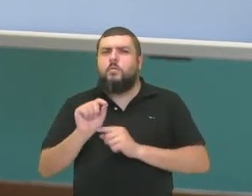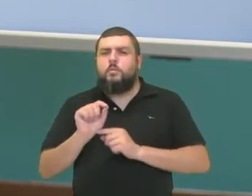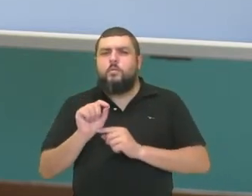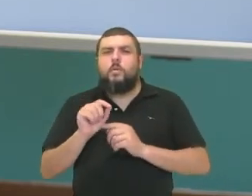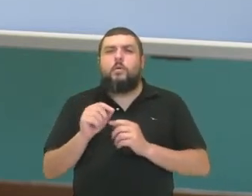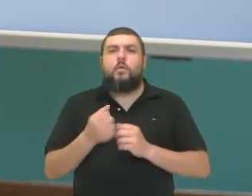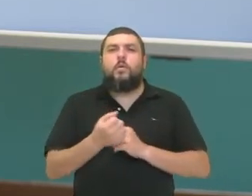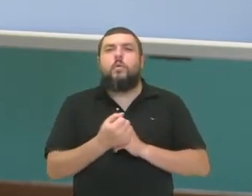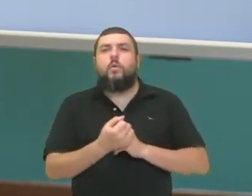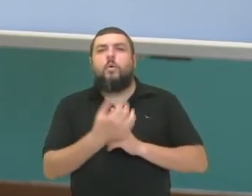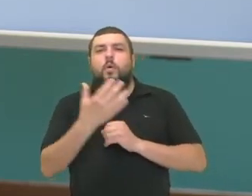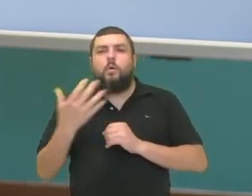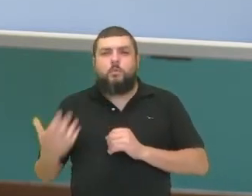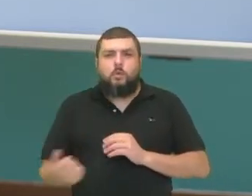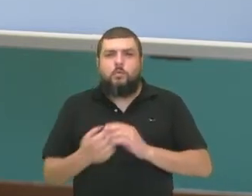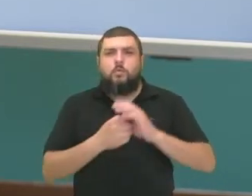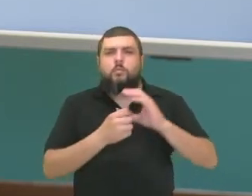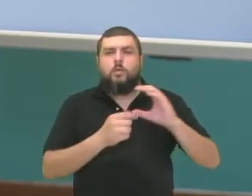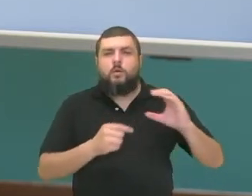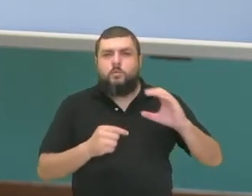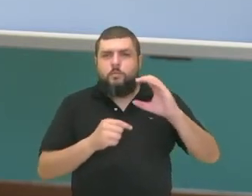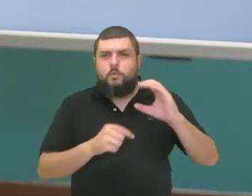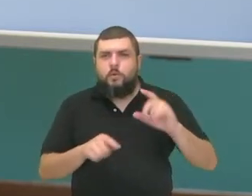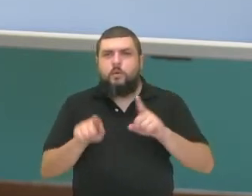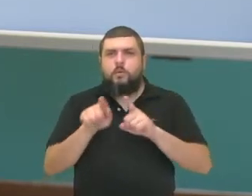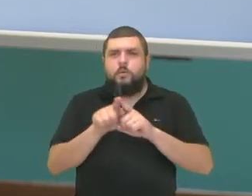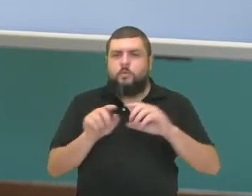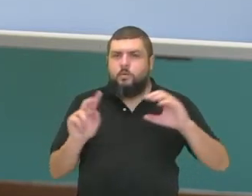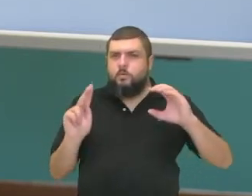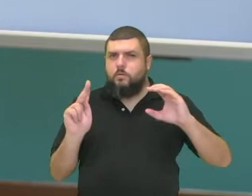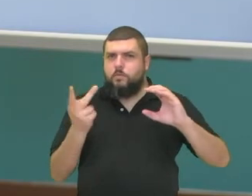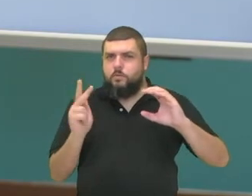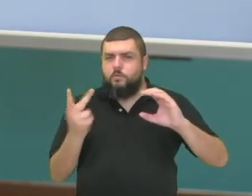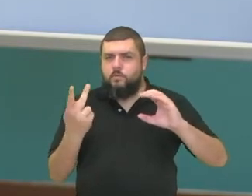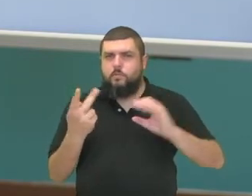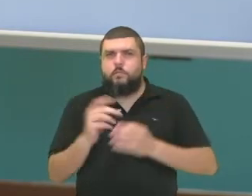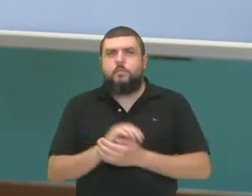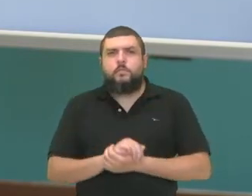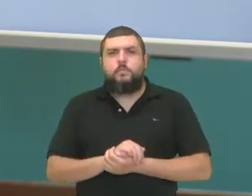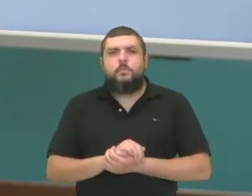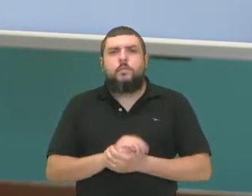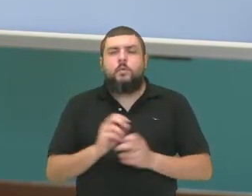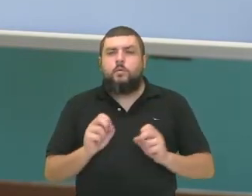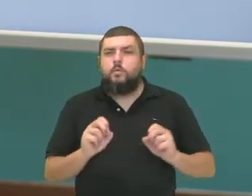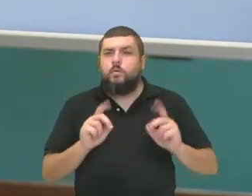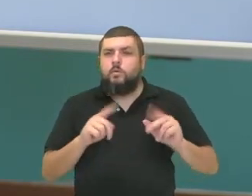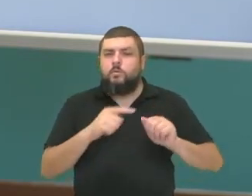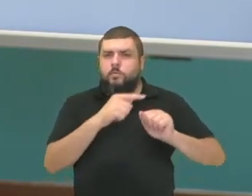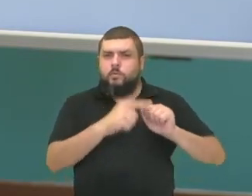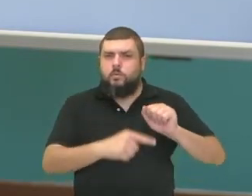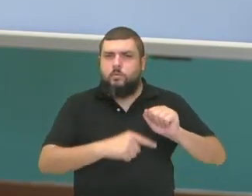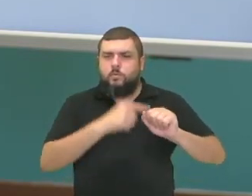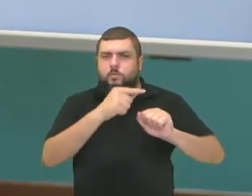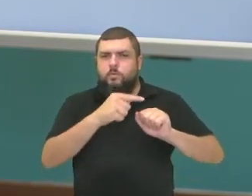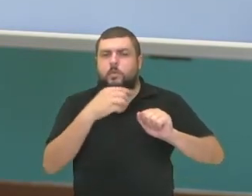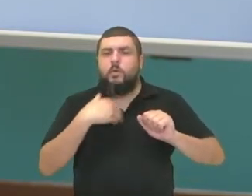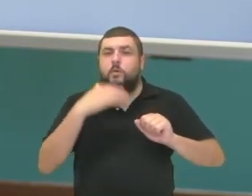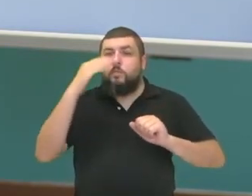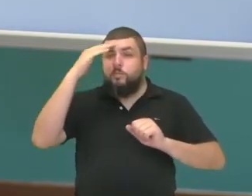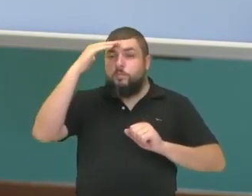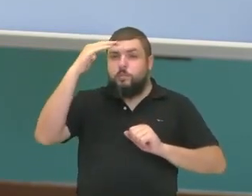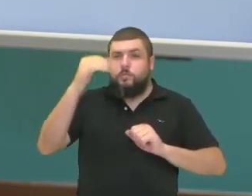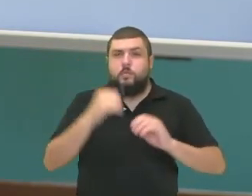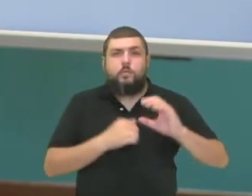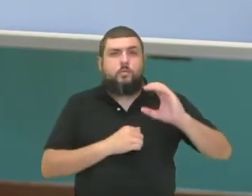e hidrogênios, tá? A química orgânica é constituída de alguns átomos. O principal, evidentemente, é o carbono.